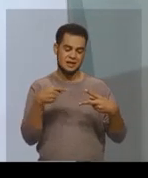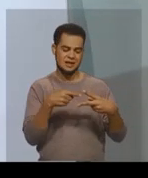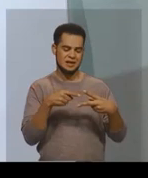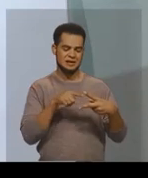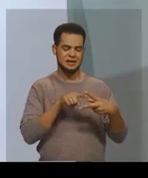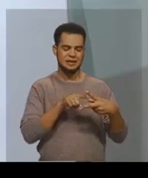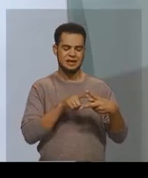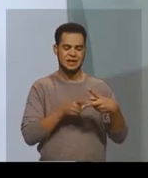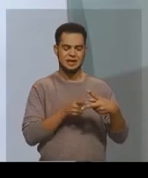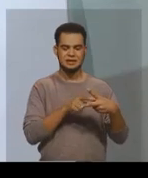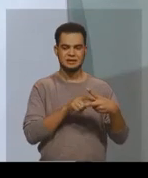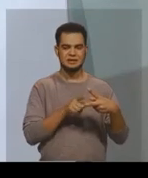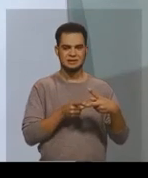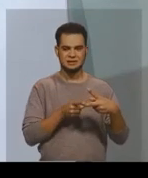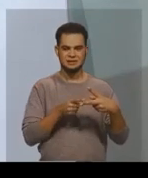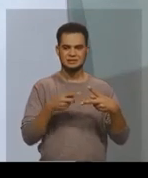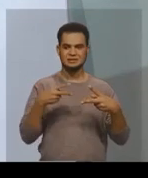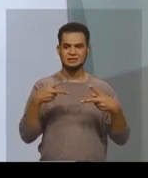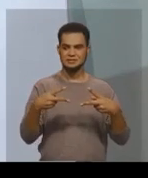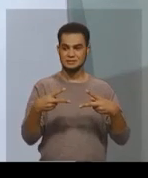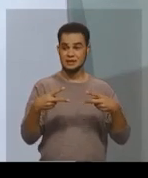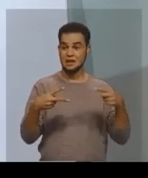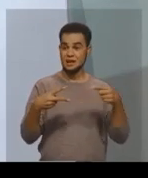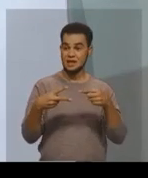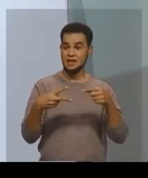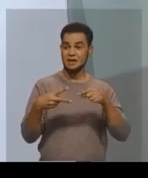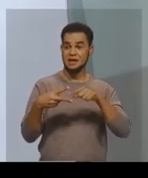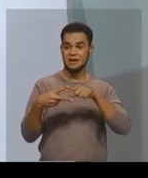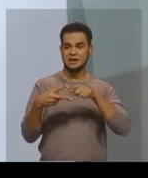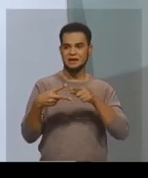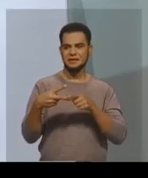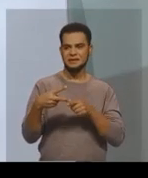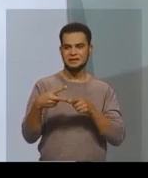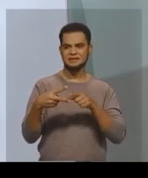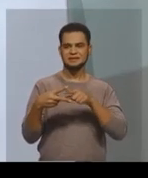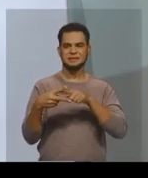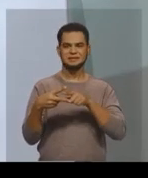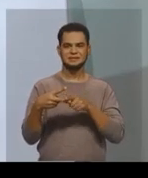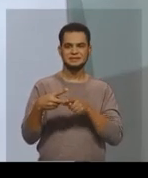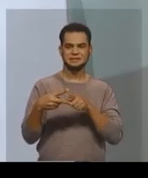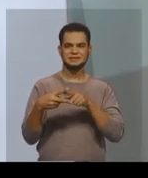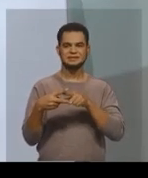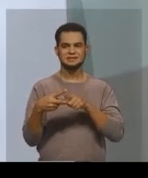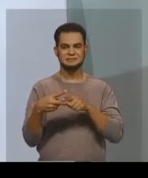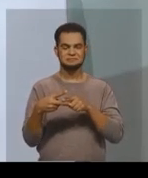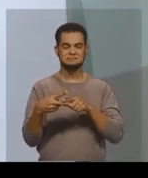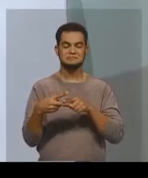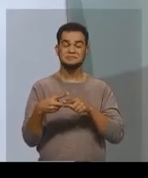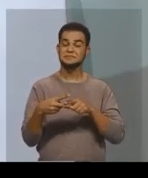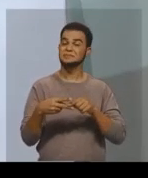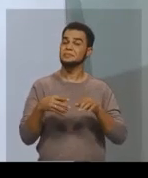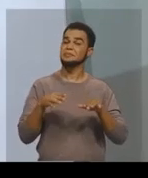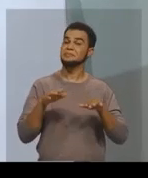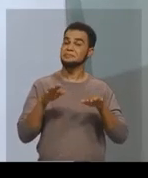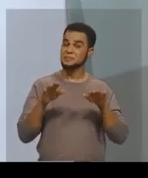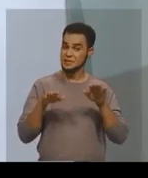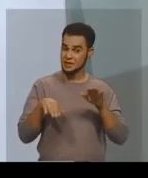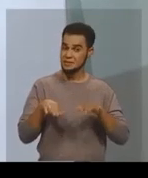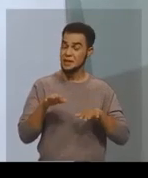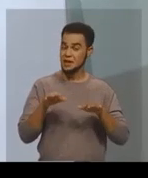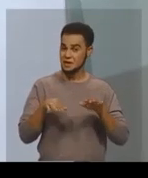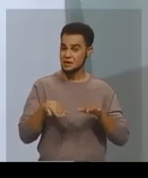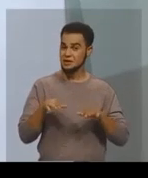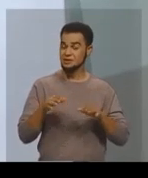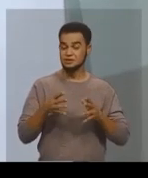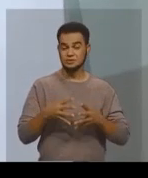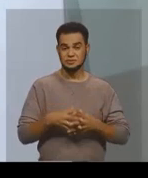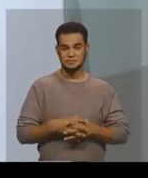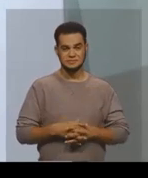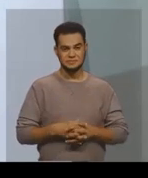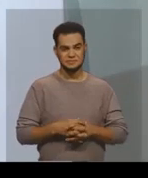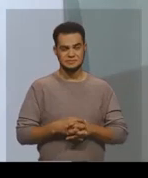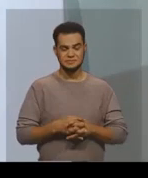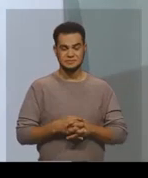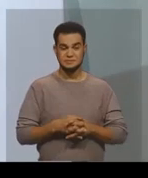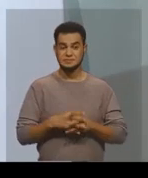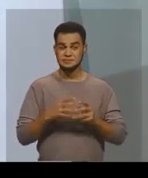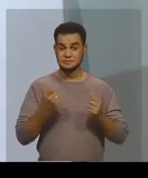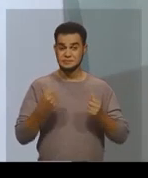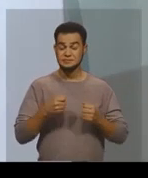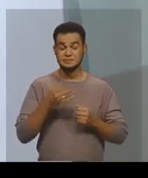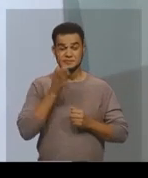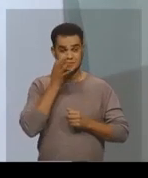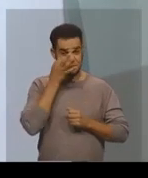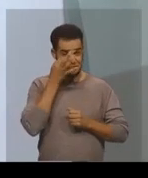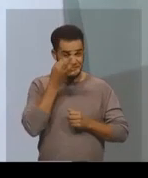correndo esse ângulo, né? Então, se esse ângulo está vindo daqui para cá, aqui que é a minha região